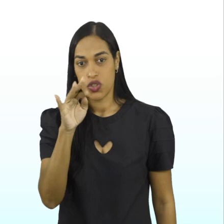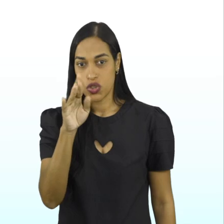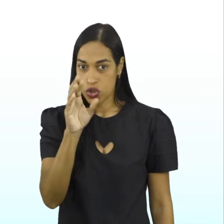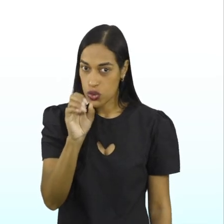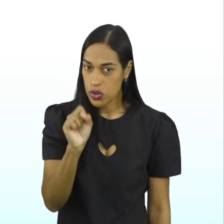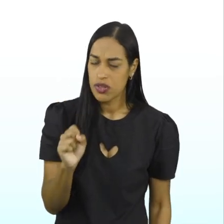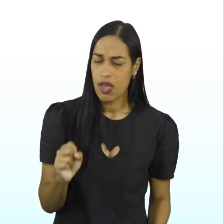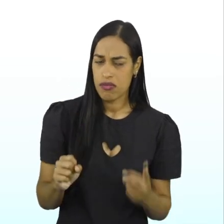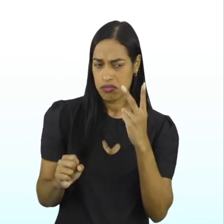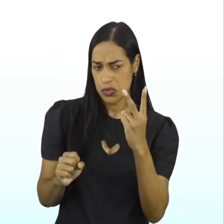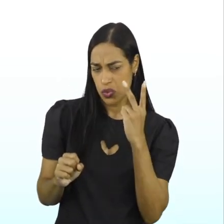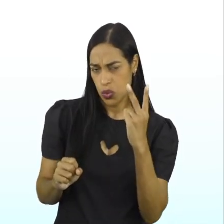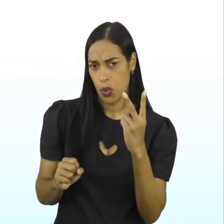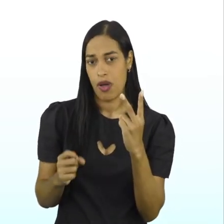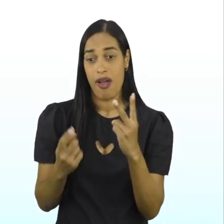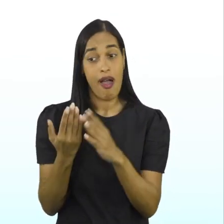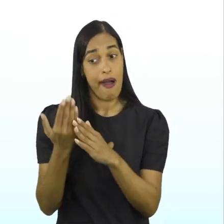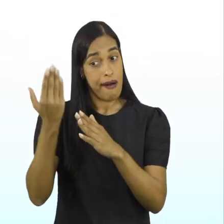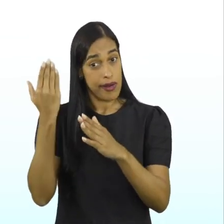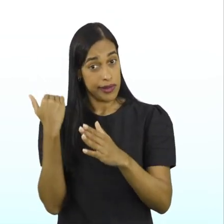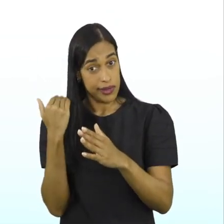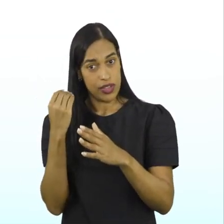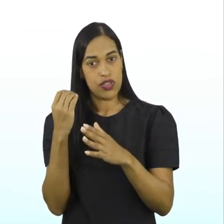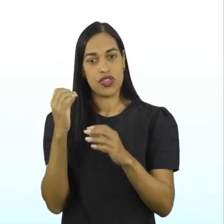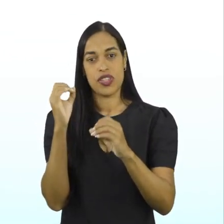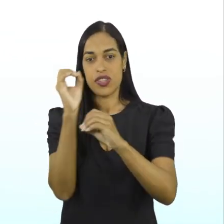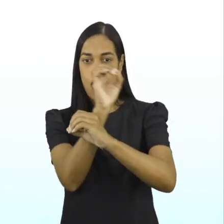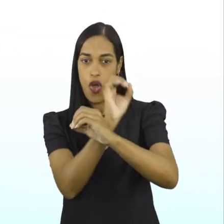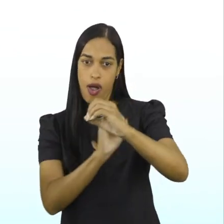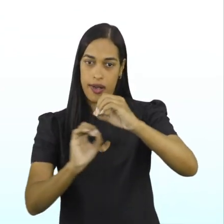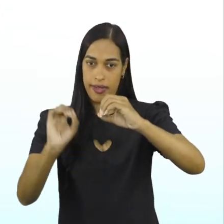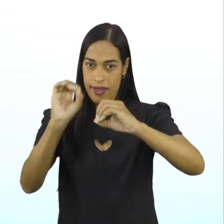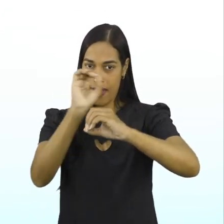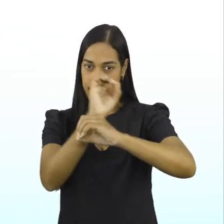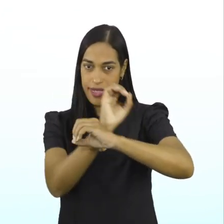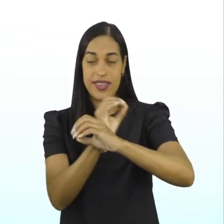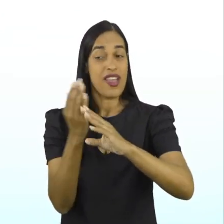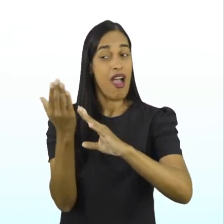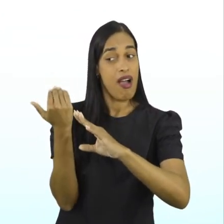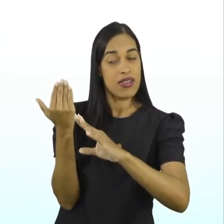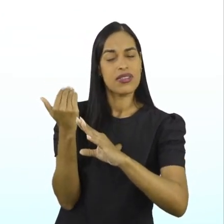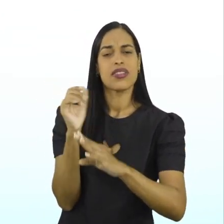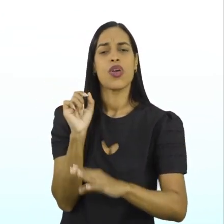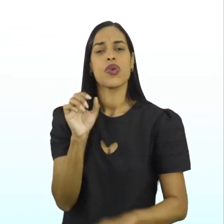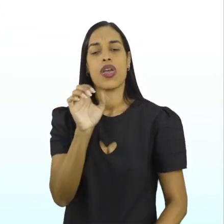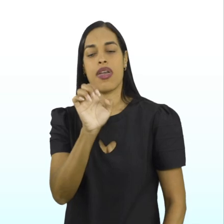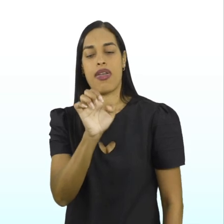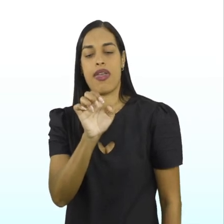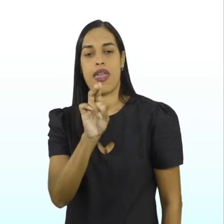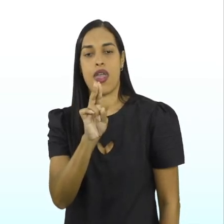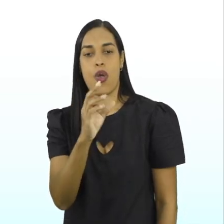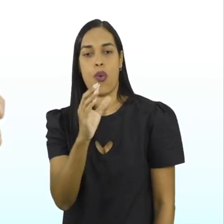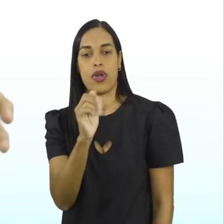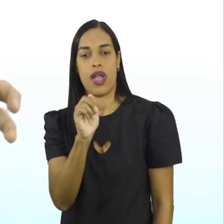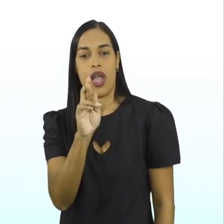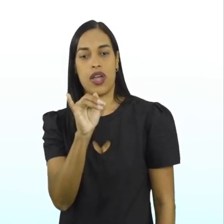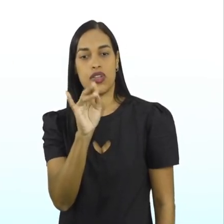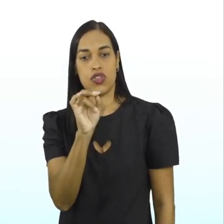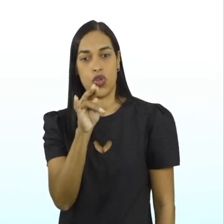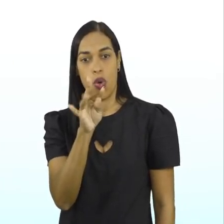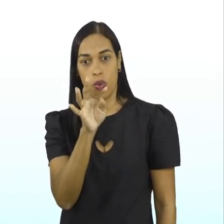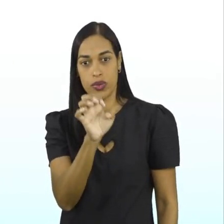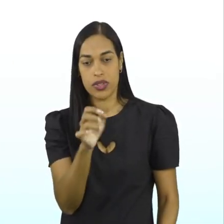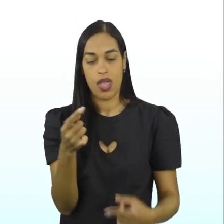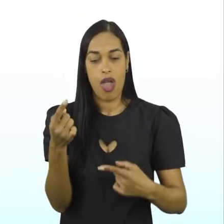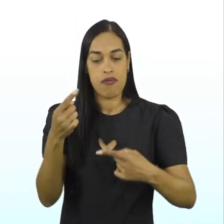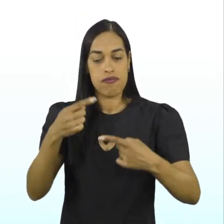duas organelas, antes de ser organelas, eram procariontes, eram seres procariontes, que entraram dentro da célula eucarionte